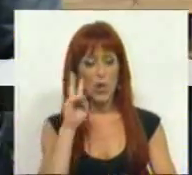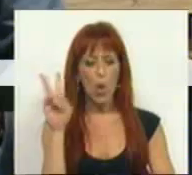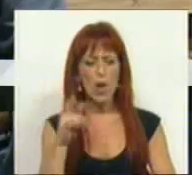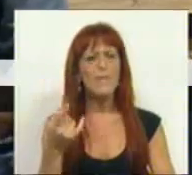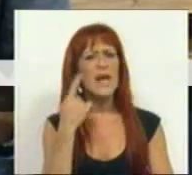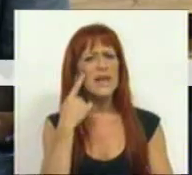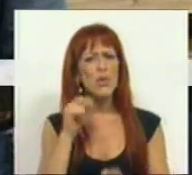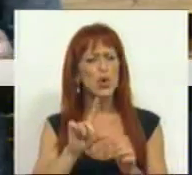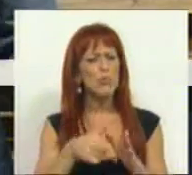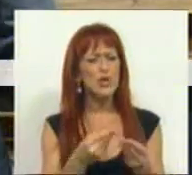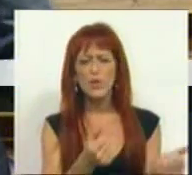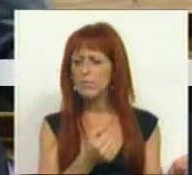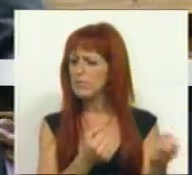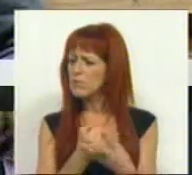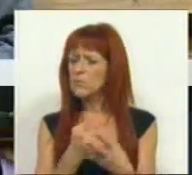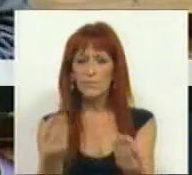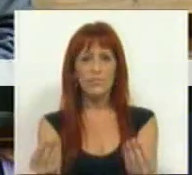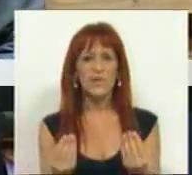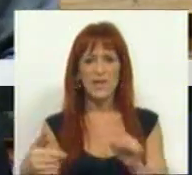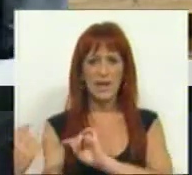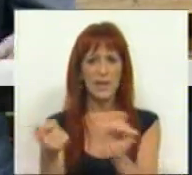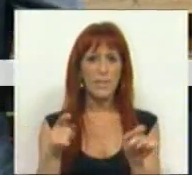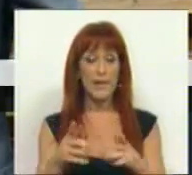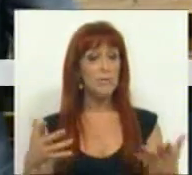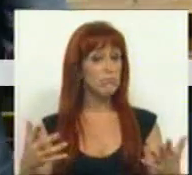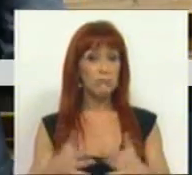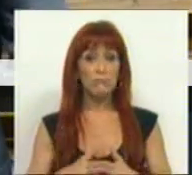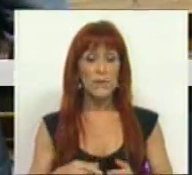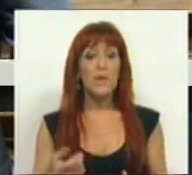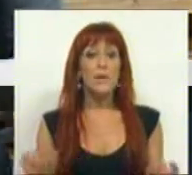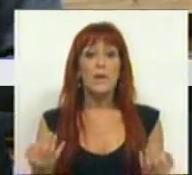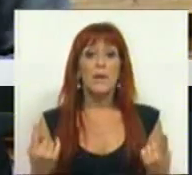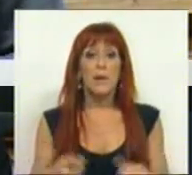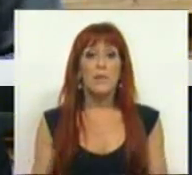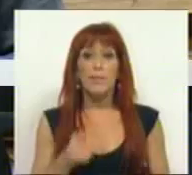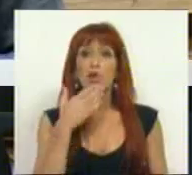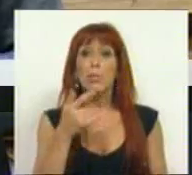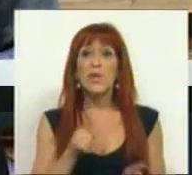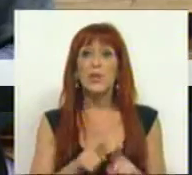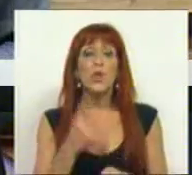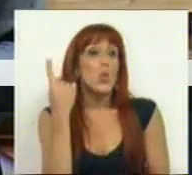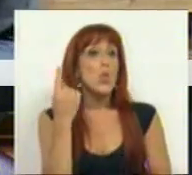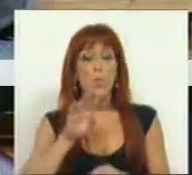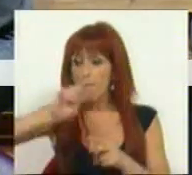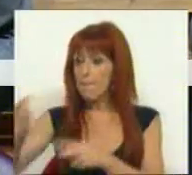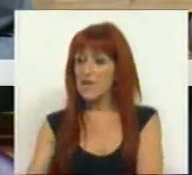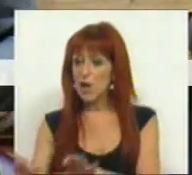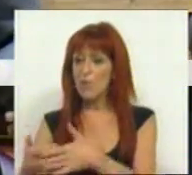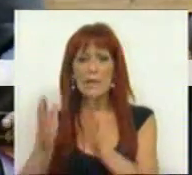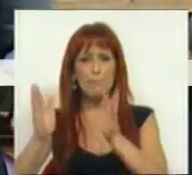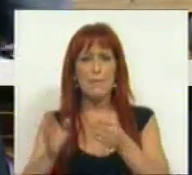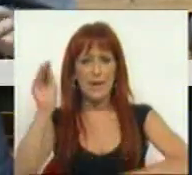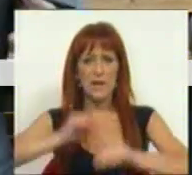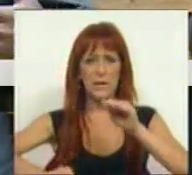olhamos com atenção os projetos de resolução que traz a debate e registramos o pedido para que um deles baixe à Comissão